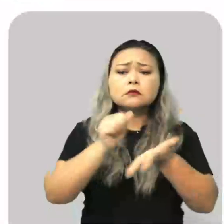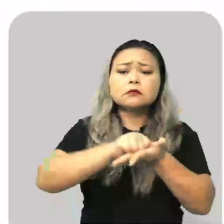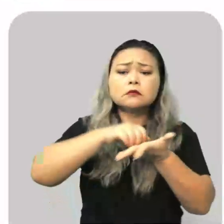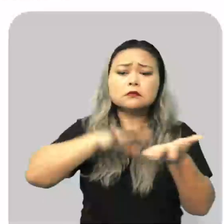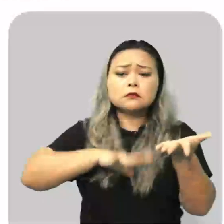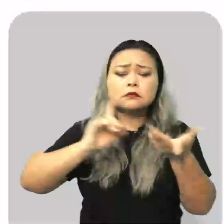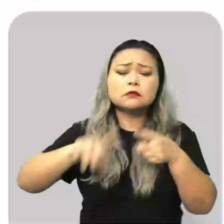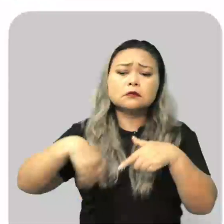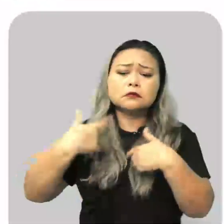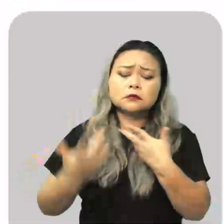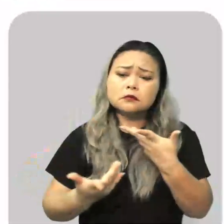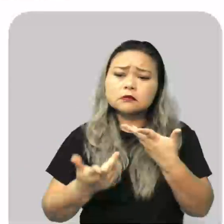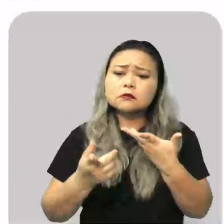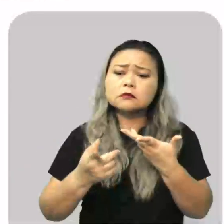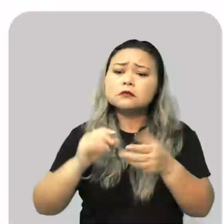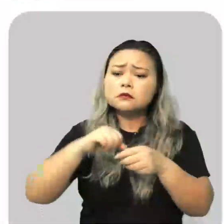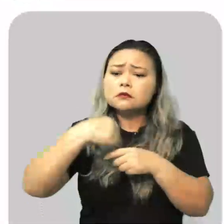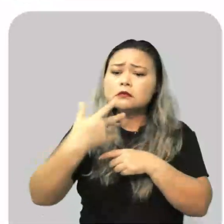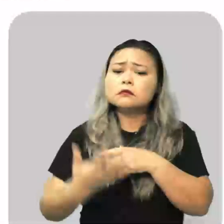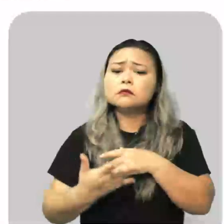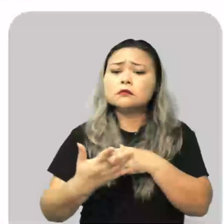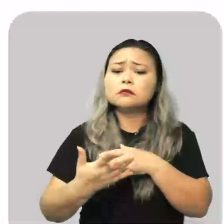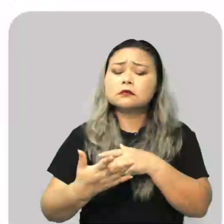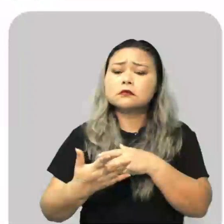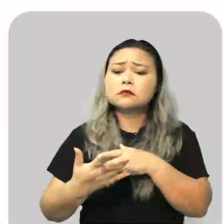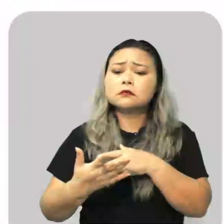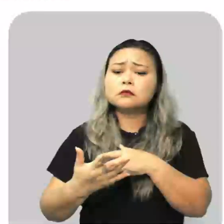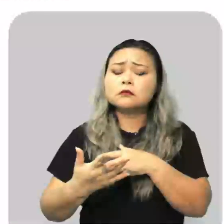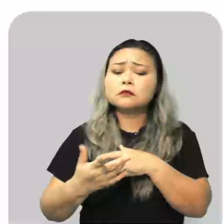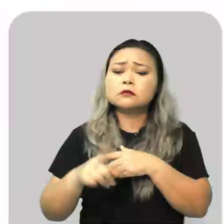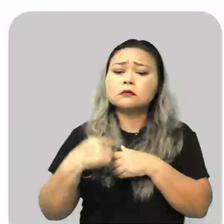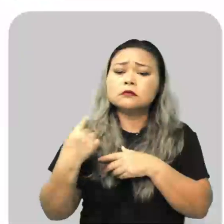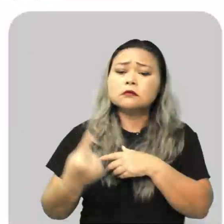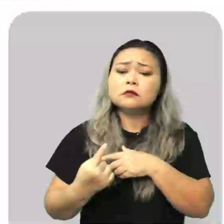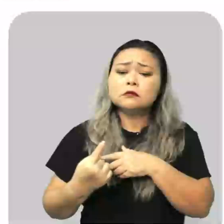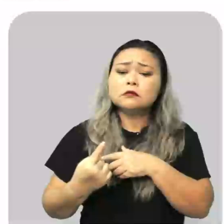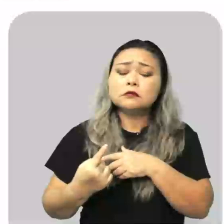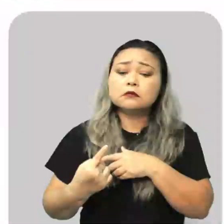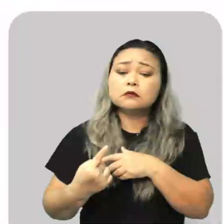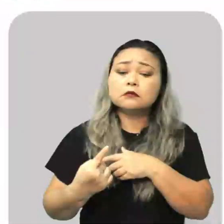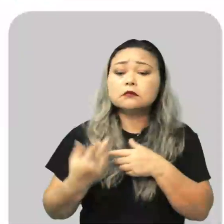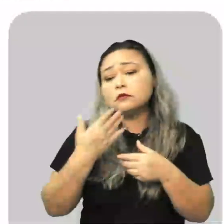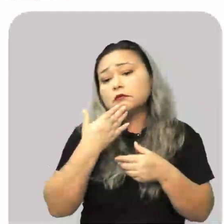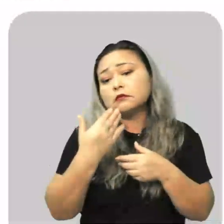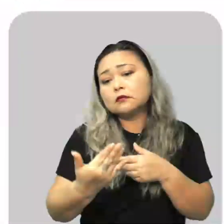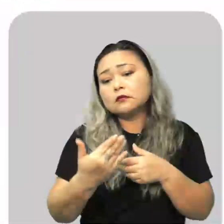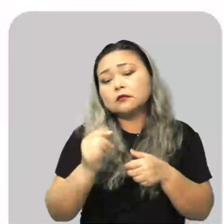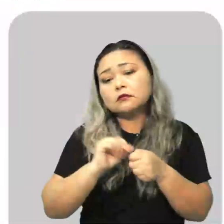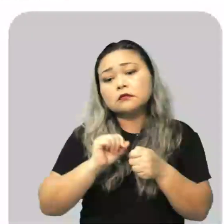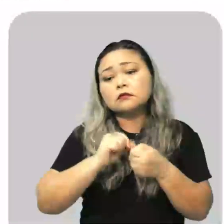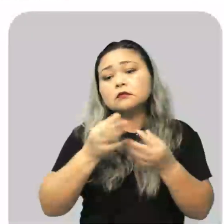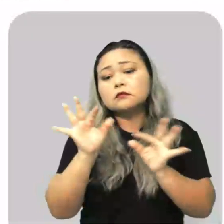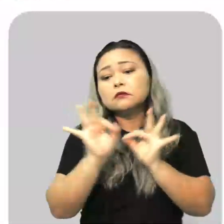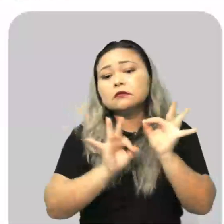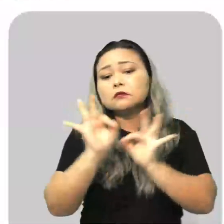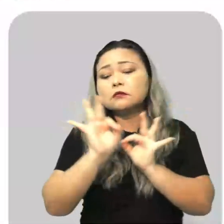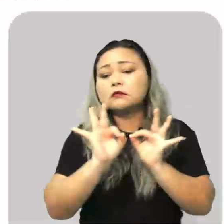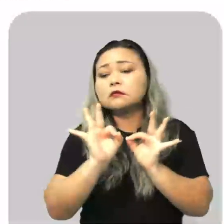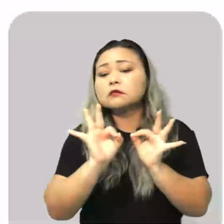atividade extra, né, a gente pediu para que vocês construíssem